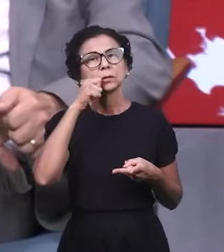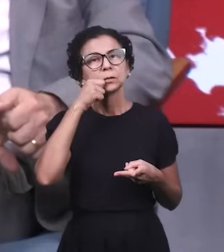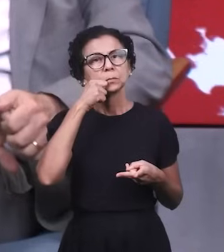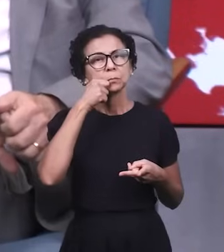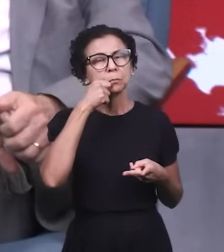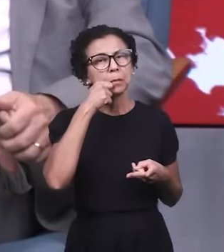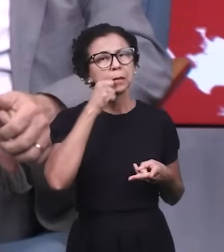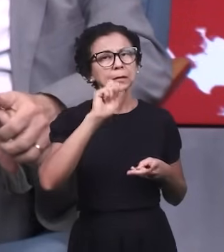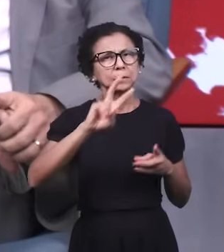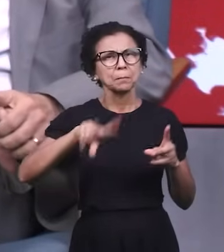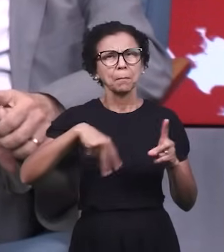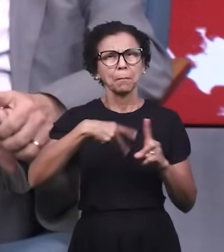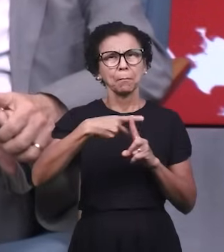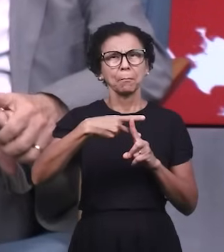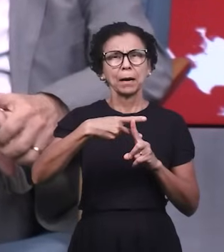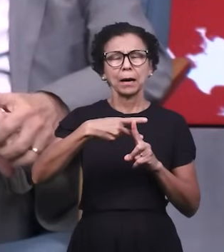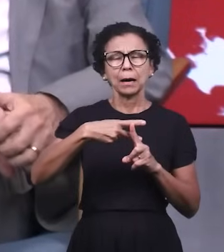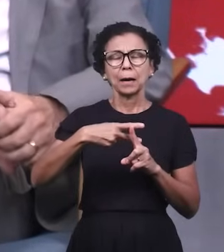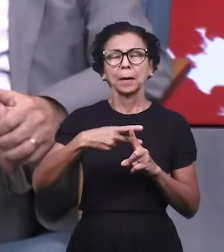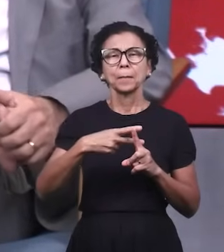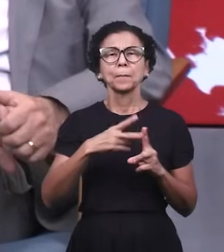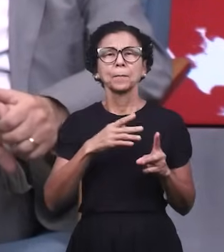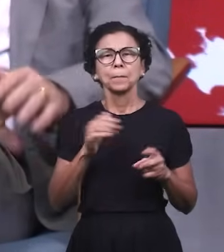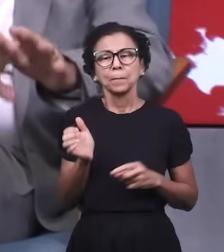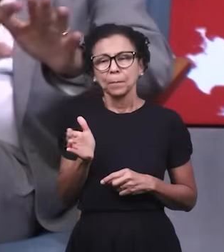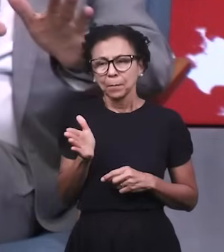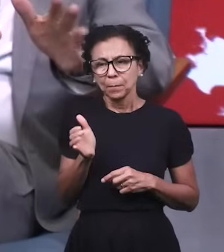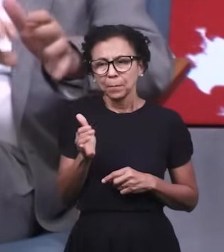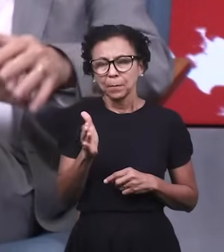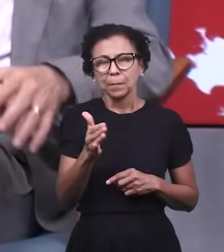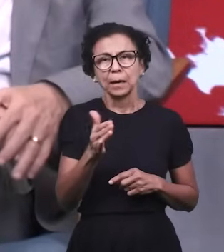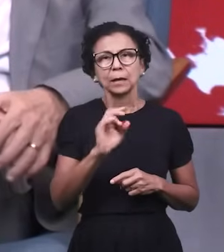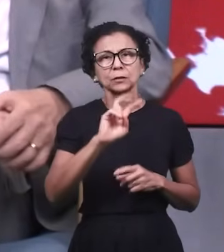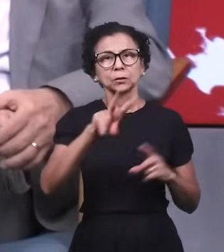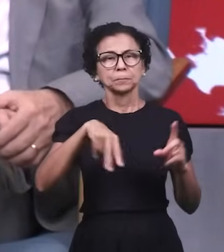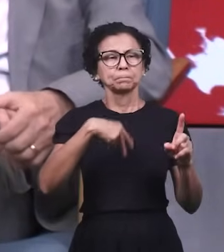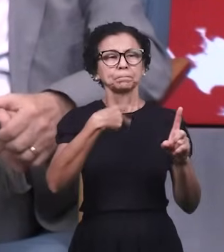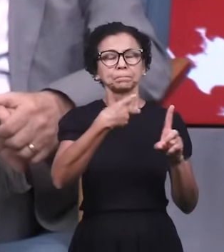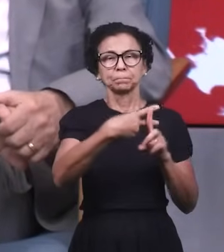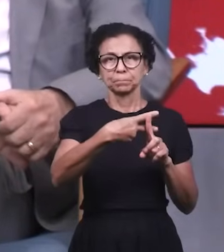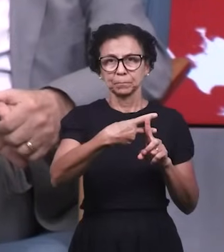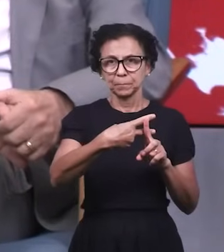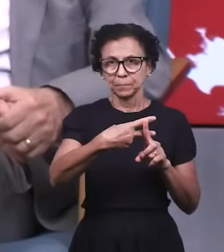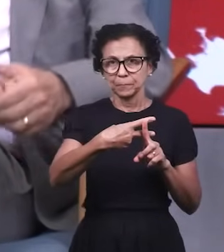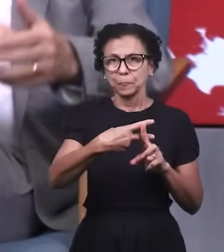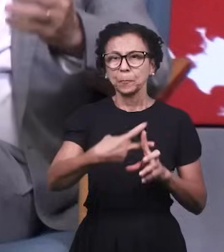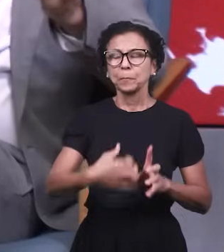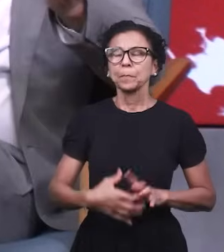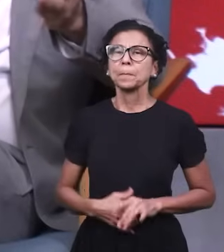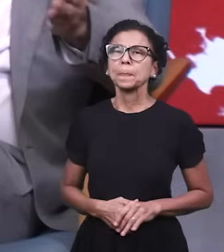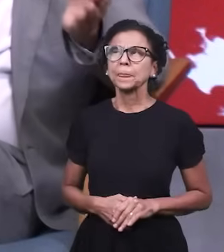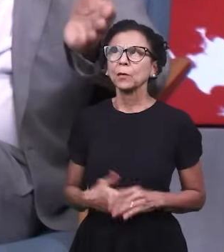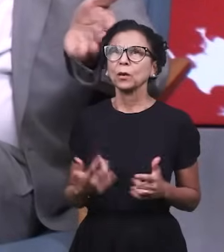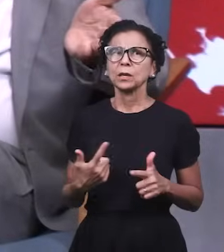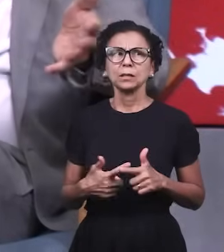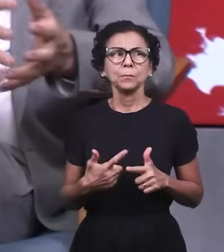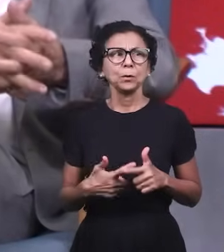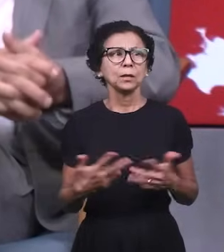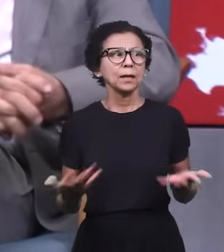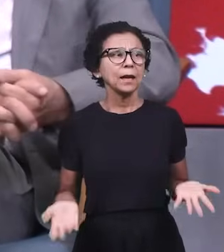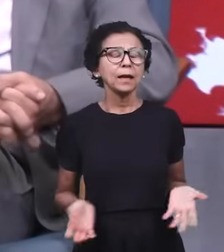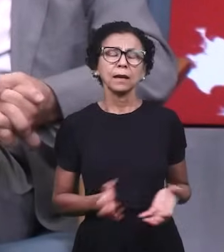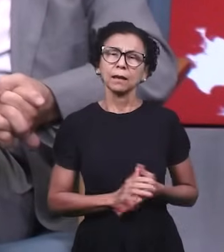pães e dos peixes. Tudo tem um significado. Por que dividiu de 50